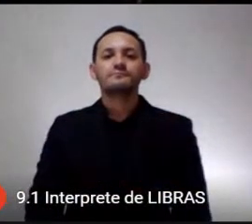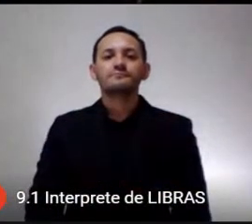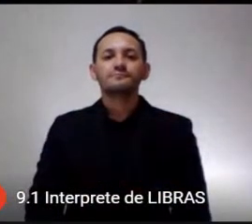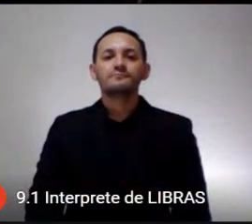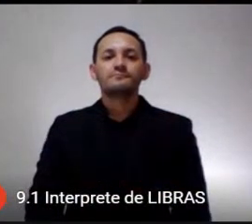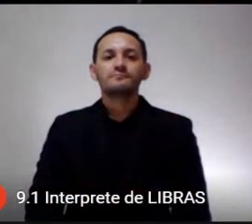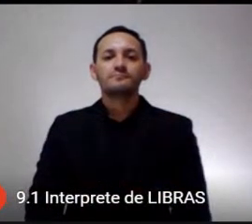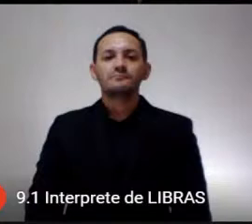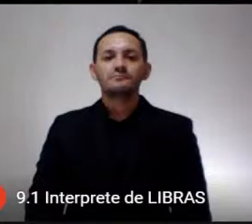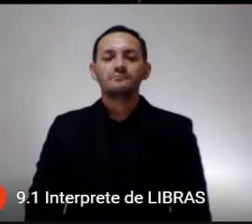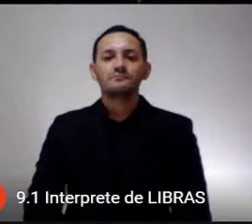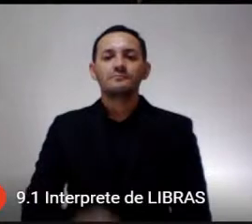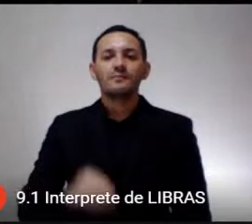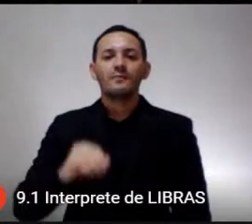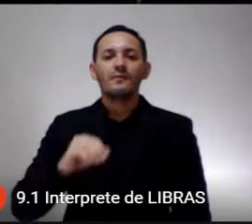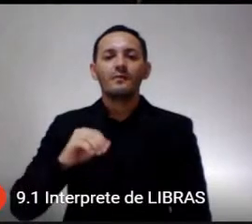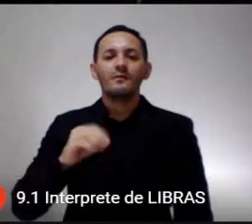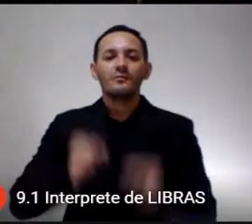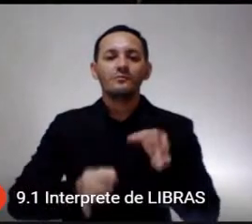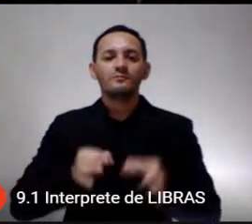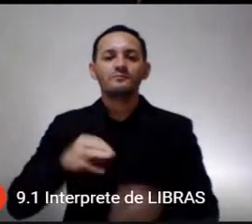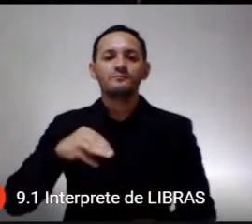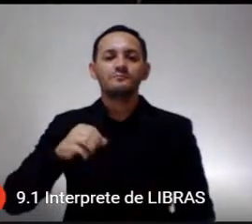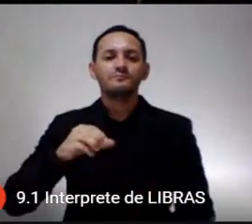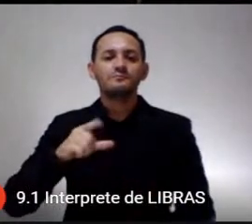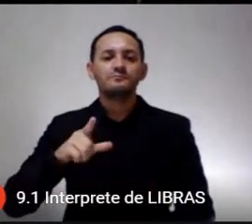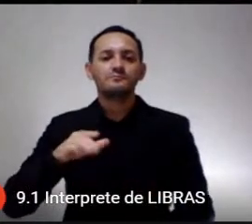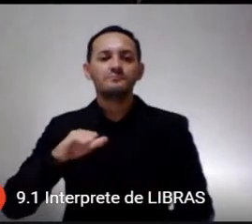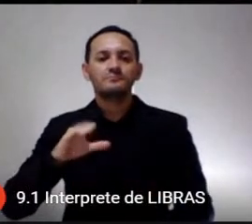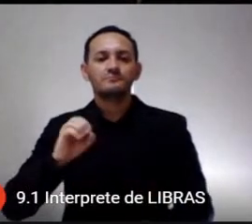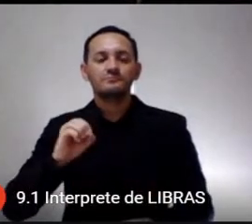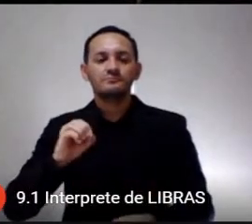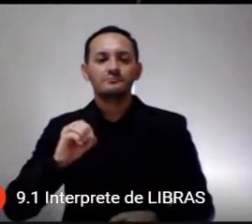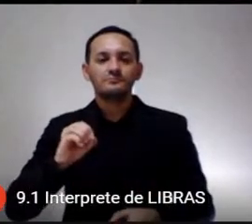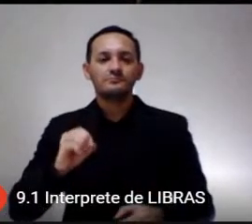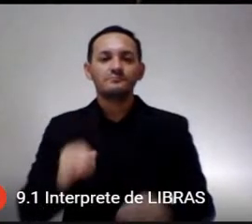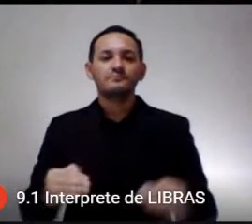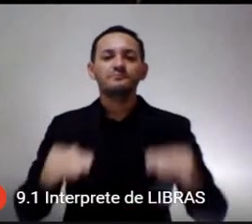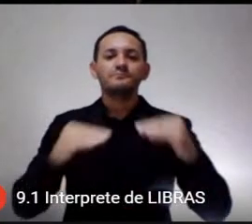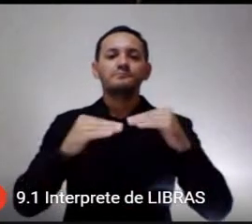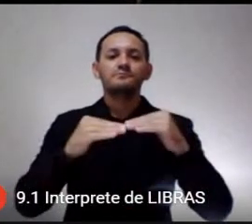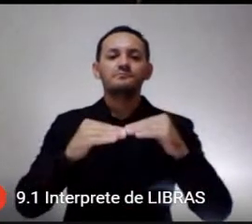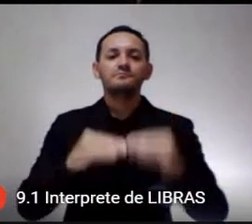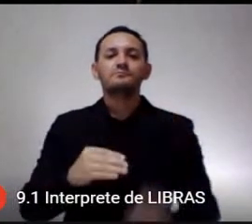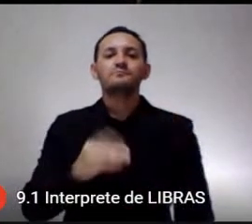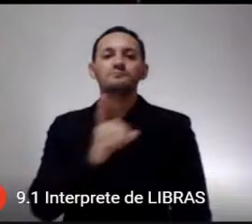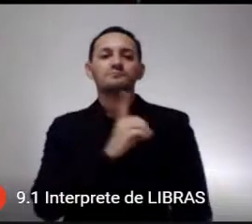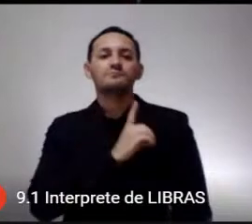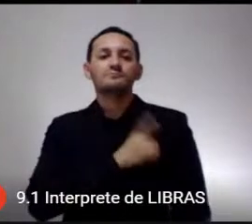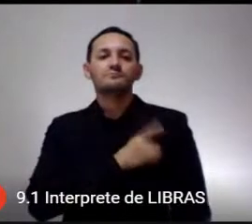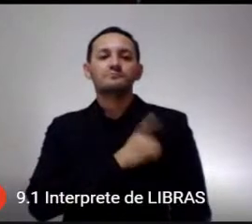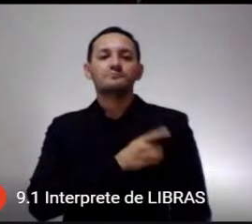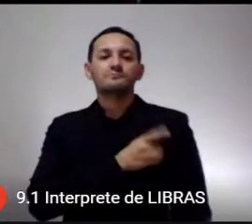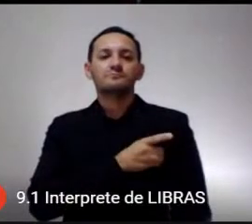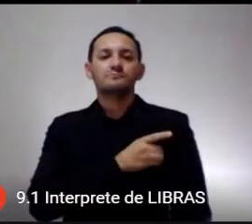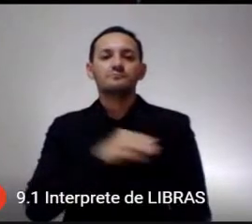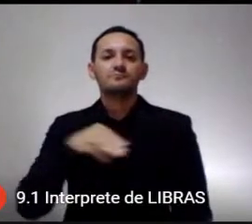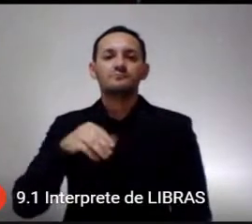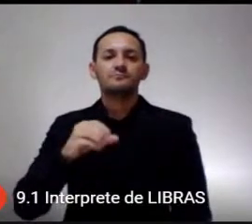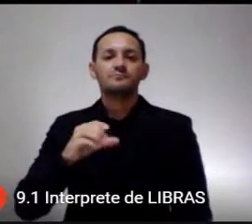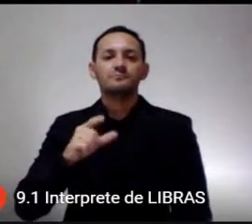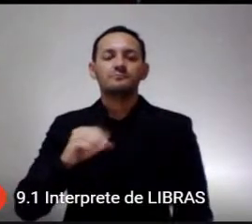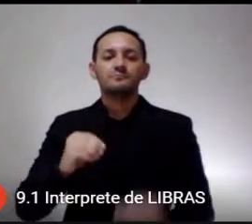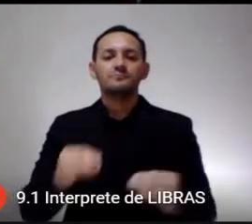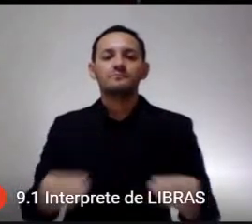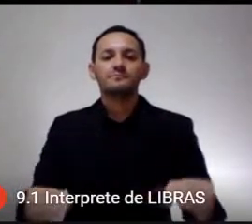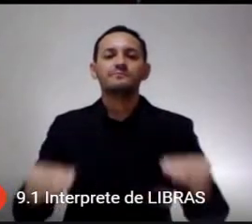Doutor Marcelo Cordeiro? Com a relatora, presidente. E desembargador Marco Vilas Boas? Com a relatora. Então, por